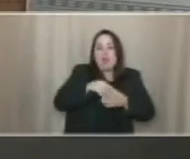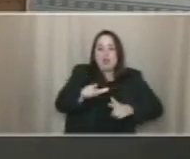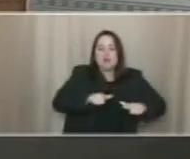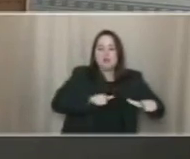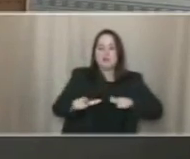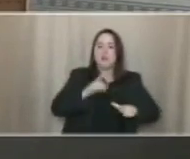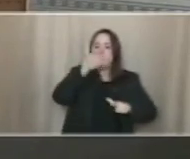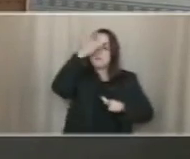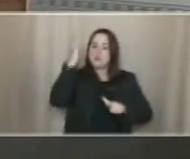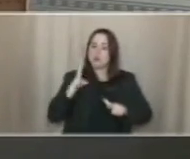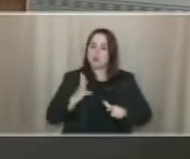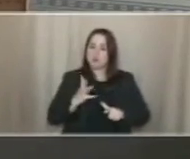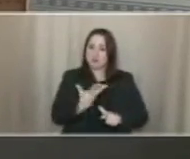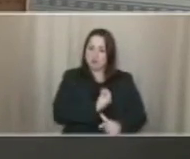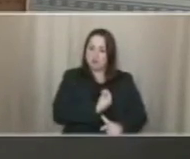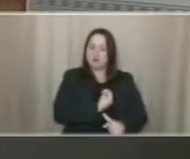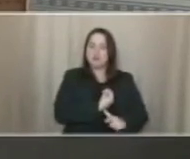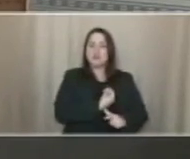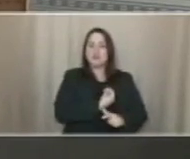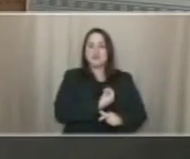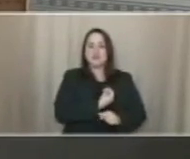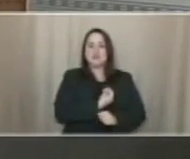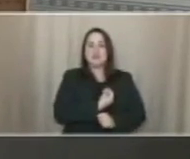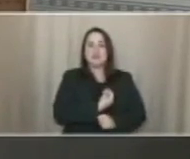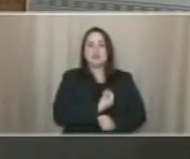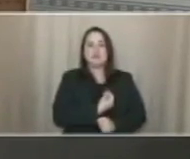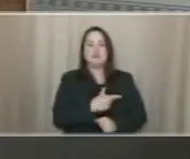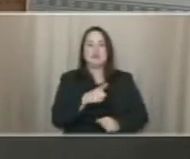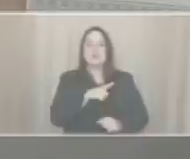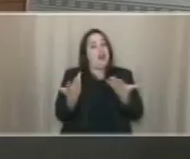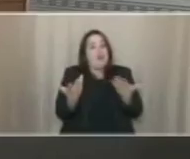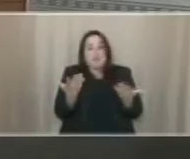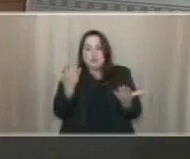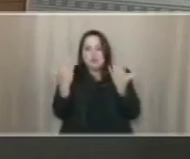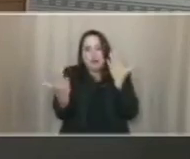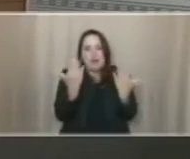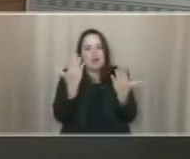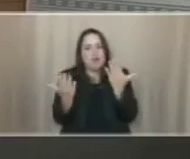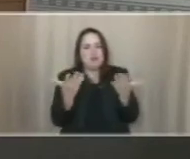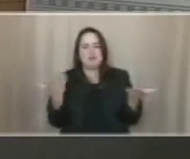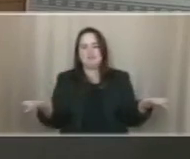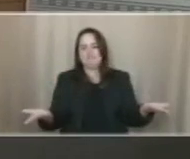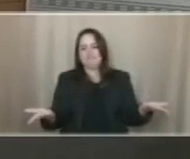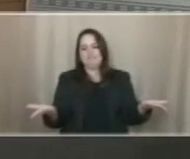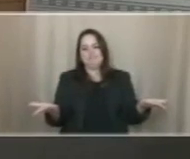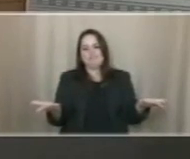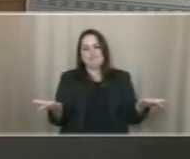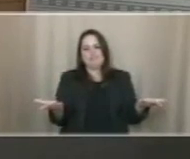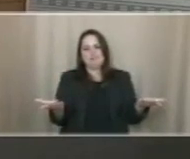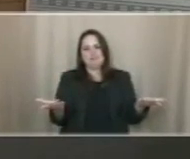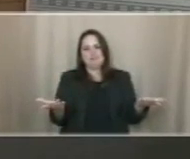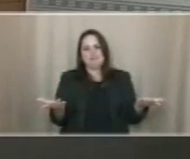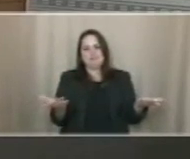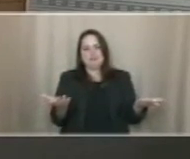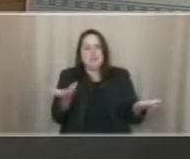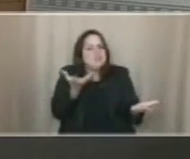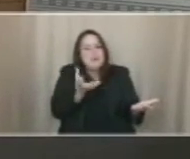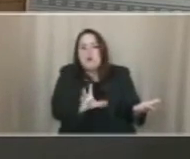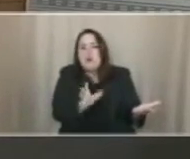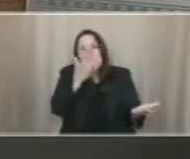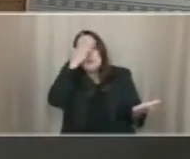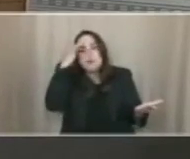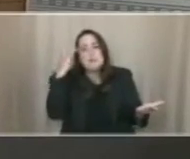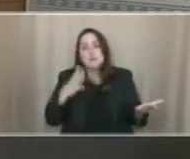trans tenha reserva de vagas nós não queremos que as pessoas trans